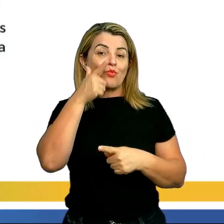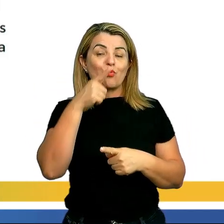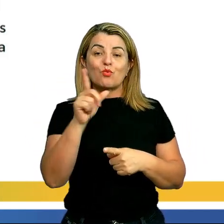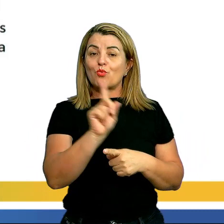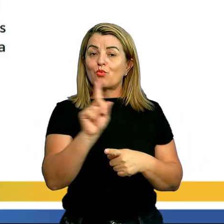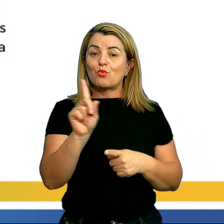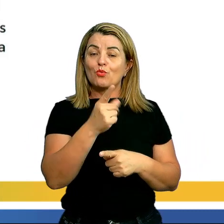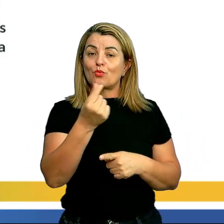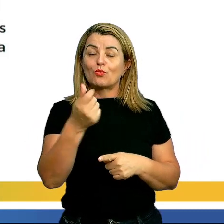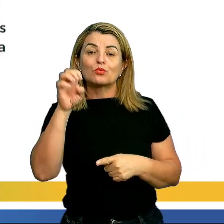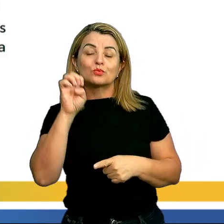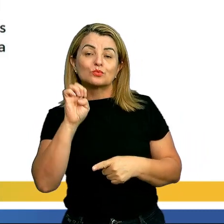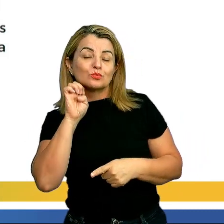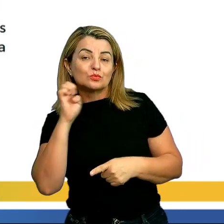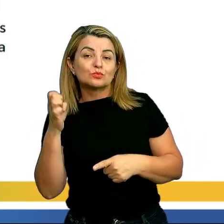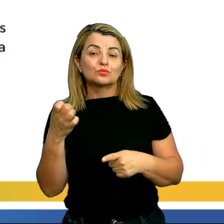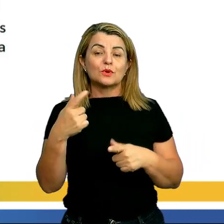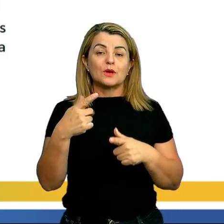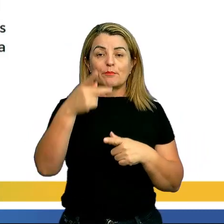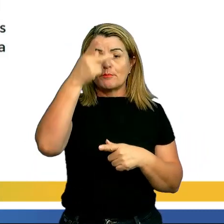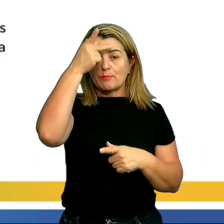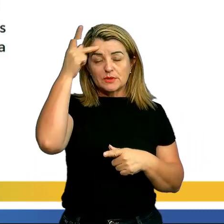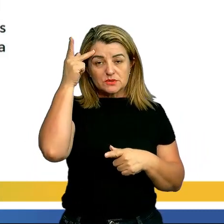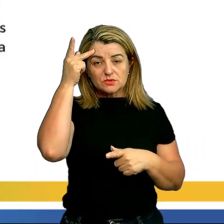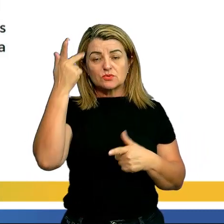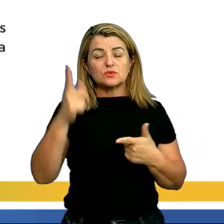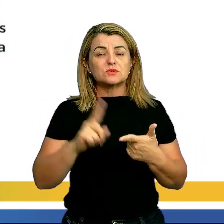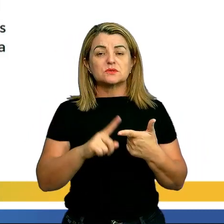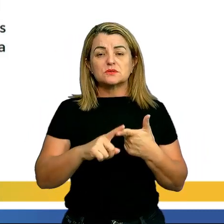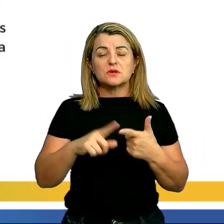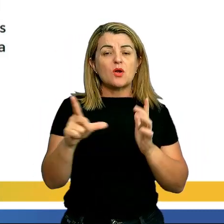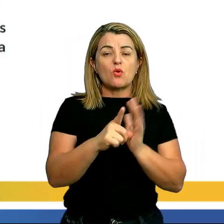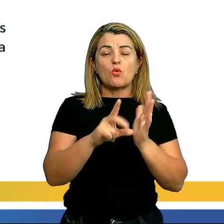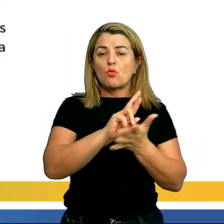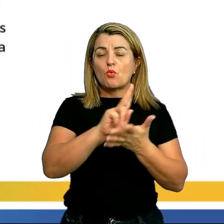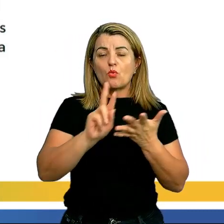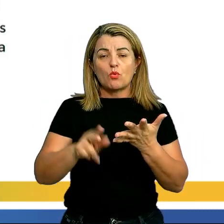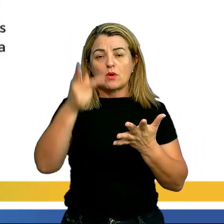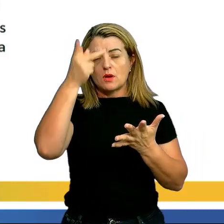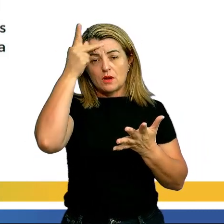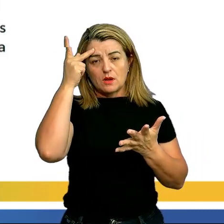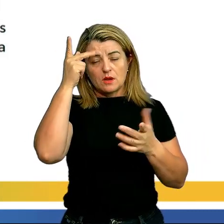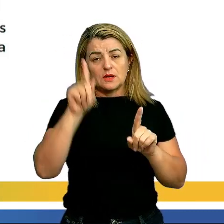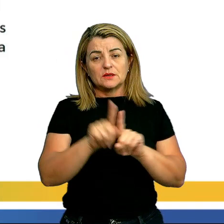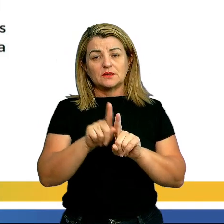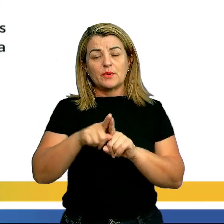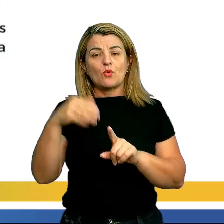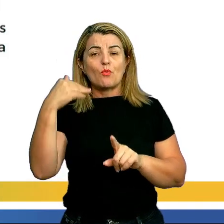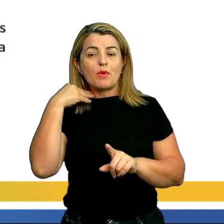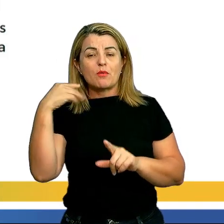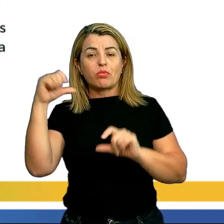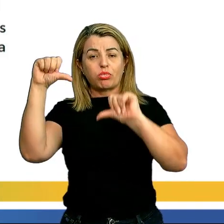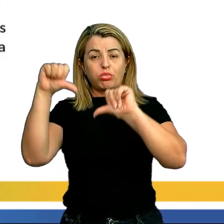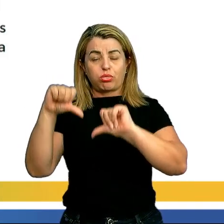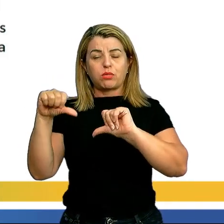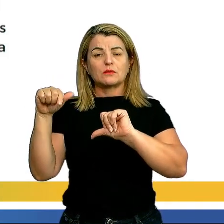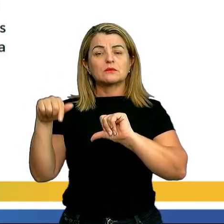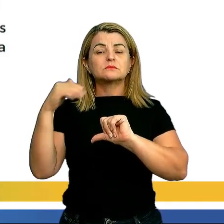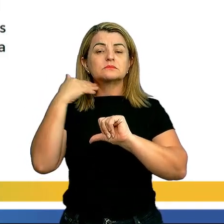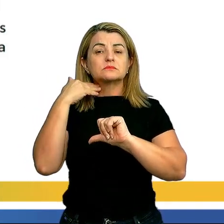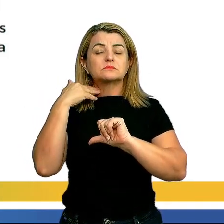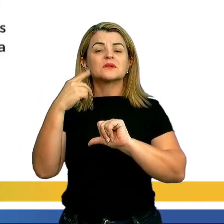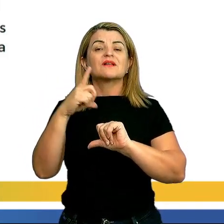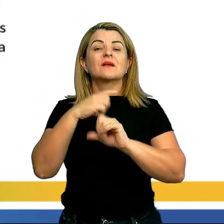feitos a pessoas civis, a lojistas, dentre outros. Com a falência dos bancos e das empresas, nós temos